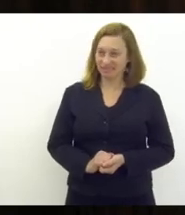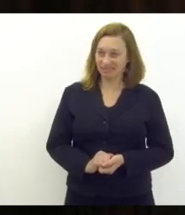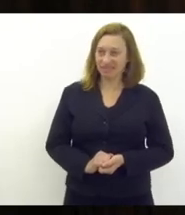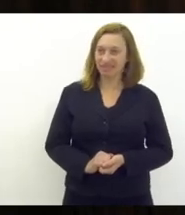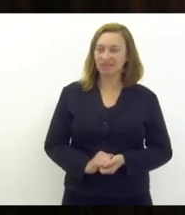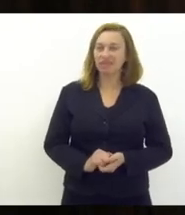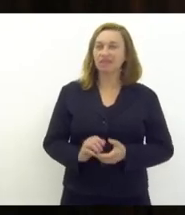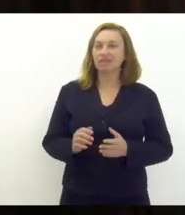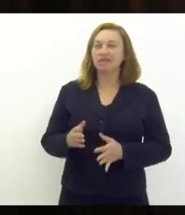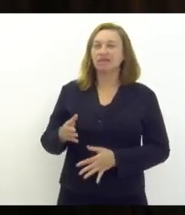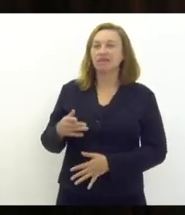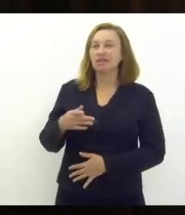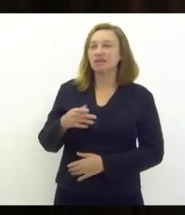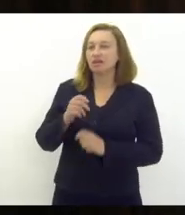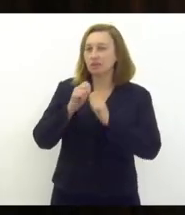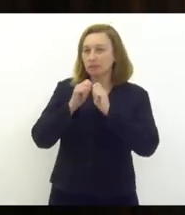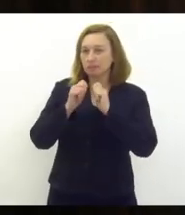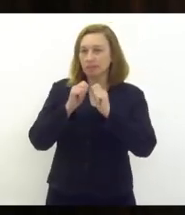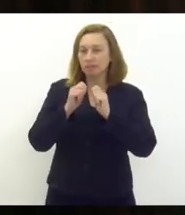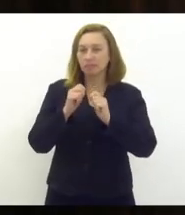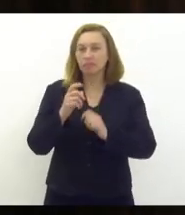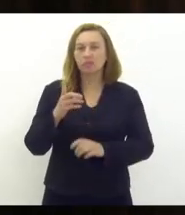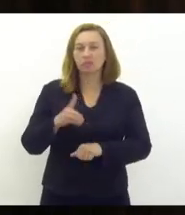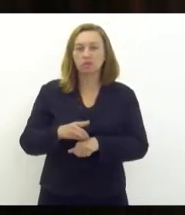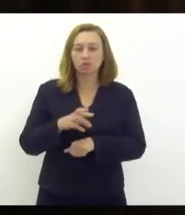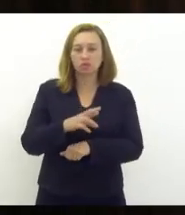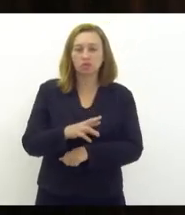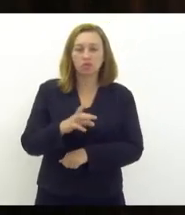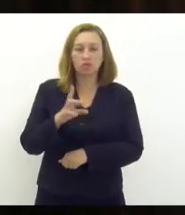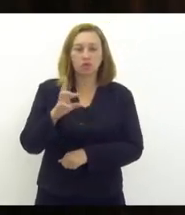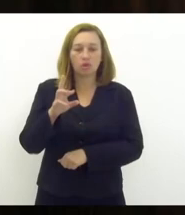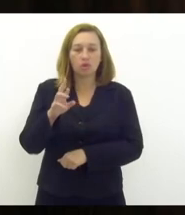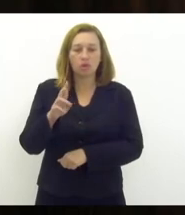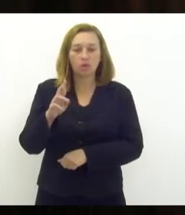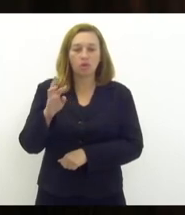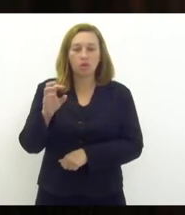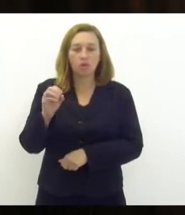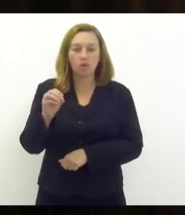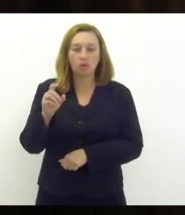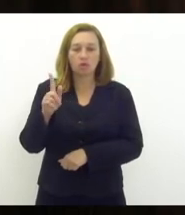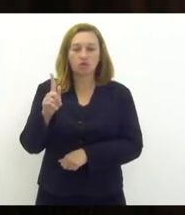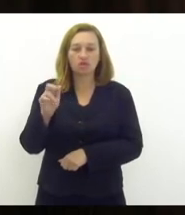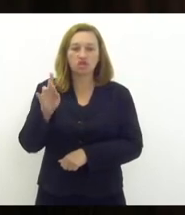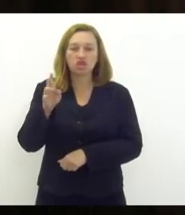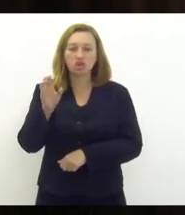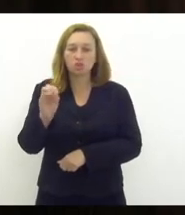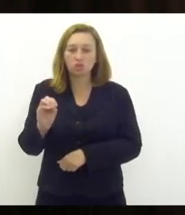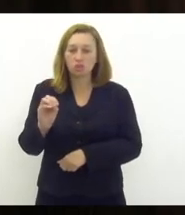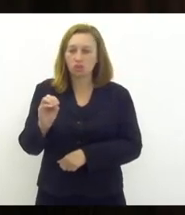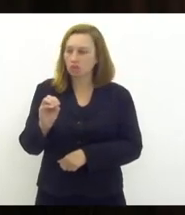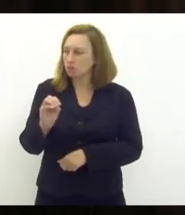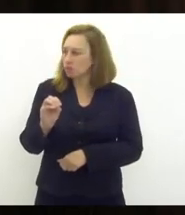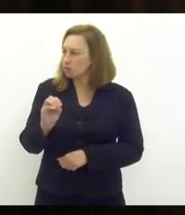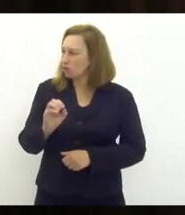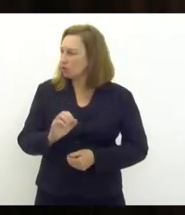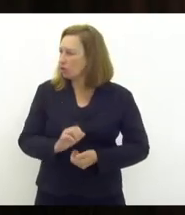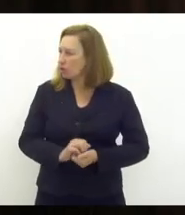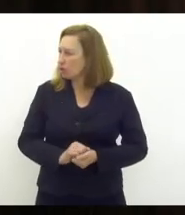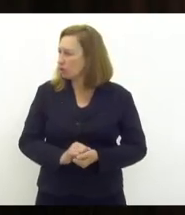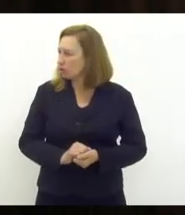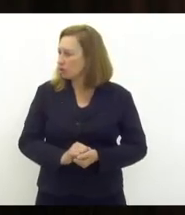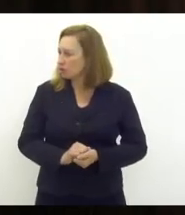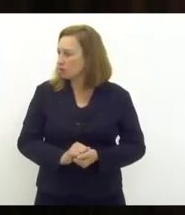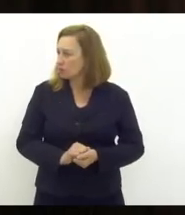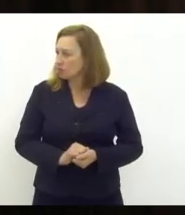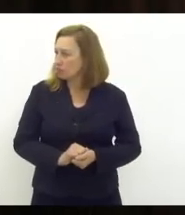passo a palavra para o Dr Rodrigo Coelho delegado titular da delegacia de repreensão a entorpecentes Boa noite a